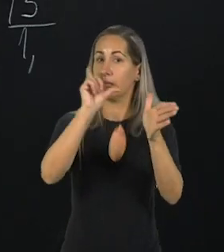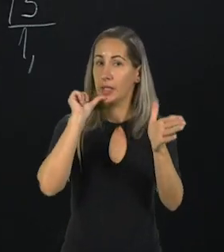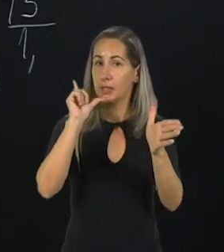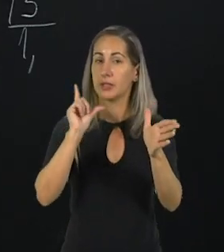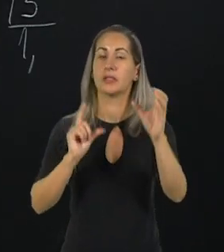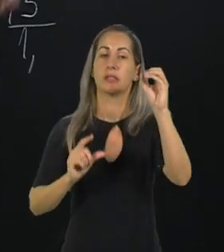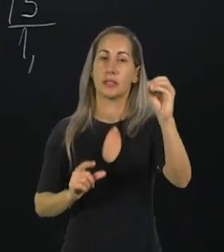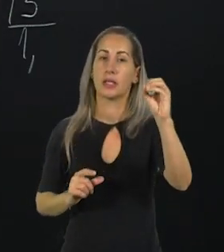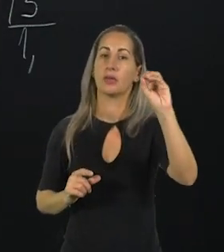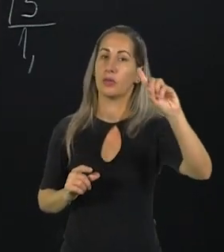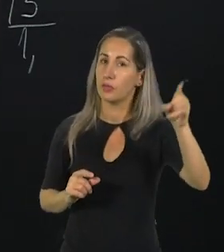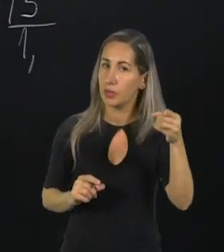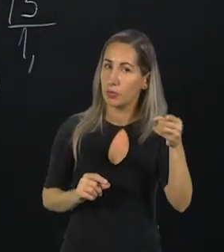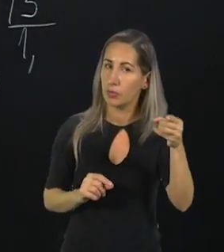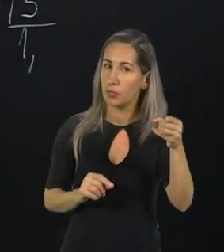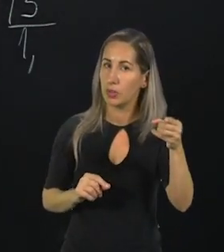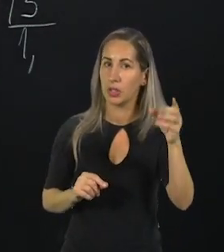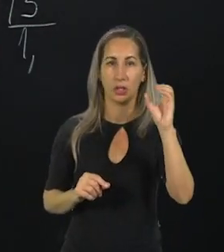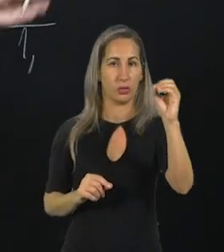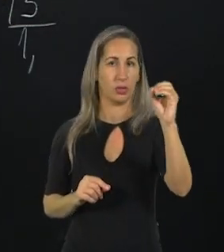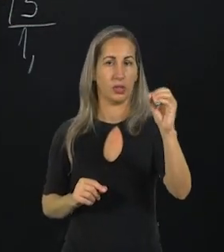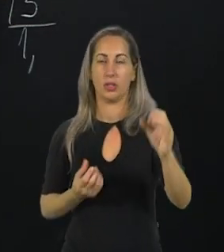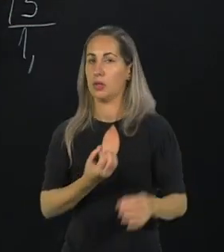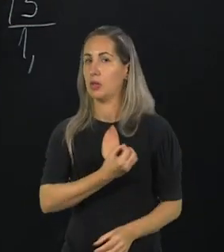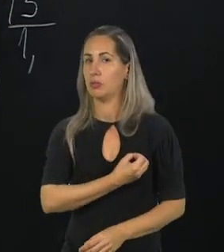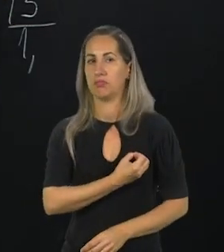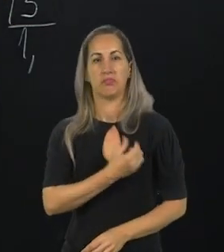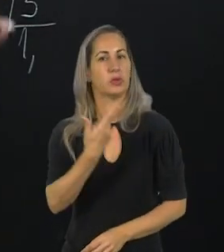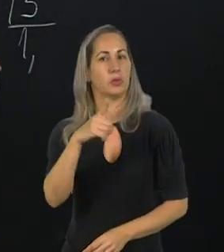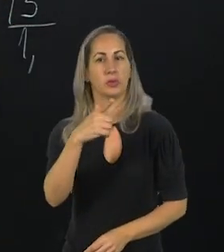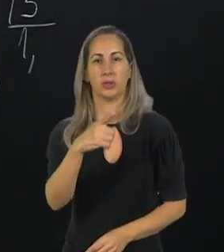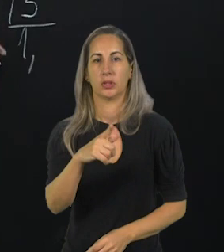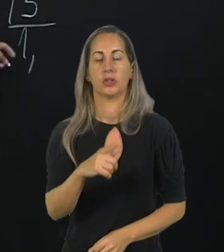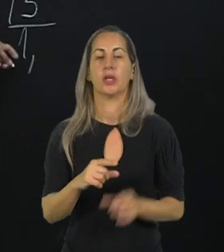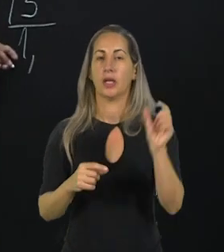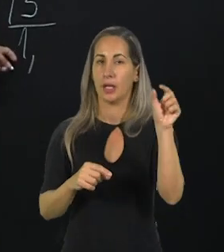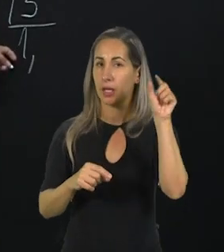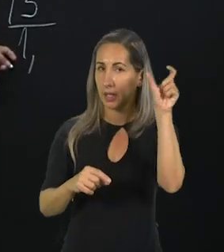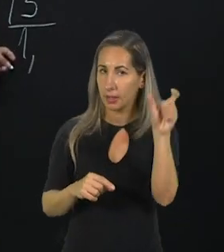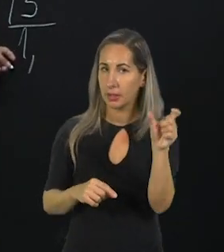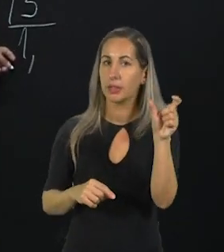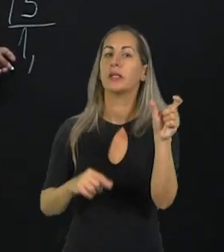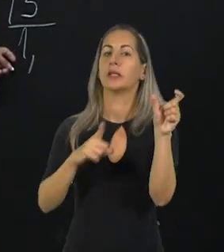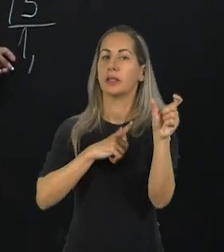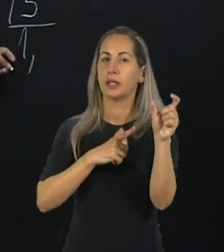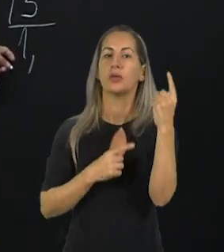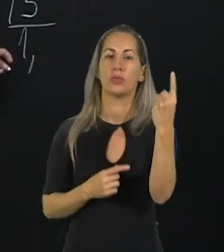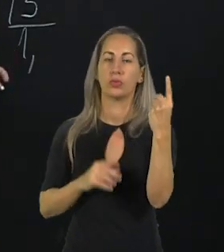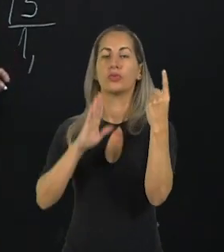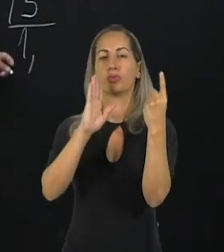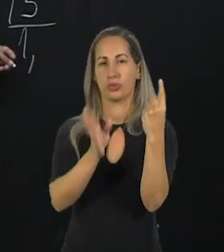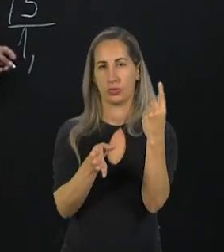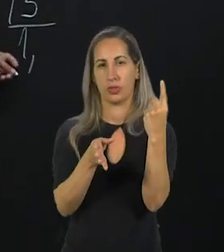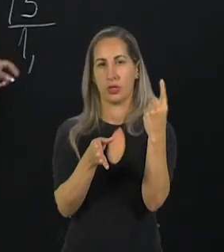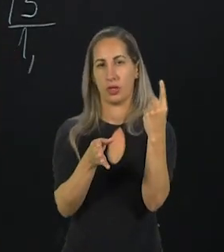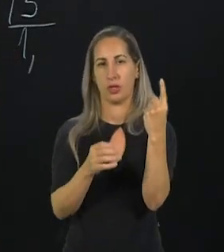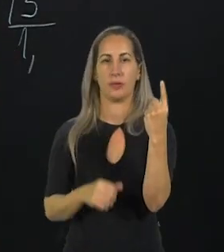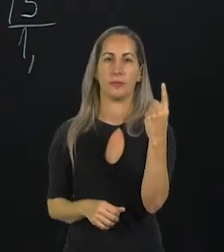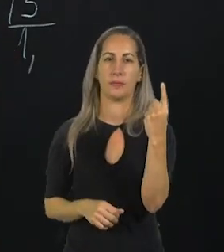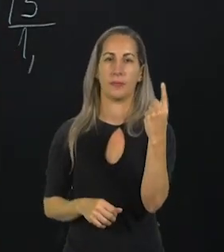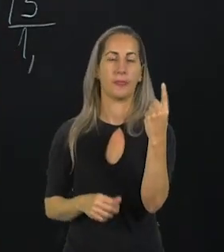colocar o 0, eu não tinha nenhum número no quociente. Aqui não, eu já tenho o número 1. Então, não